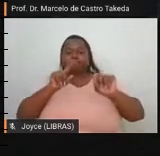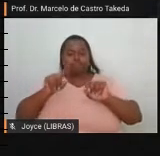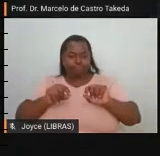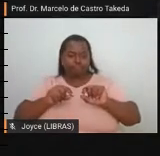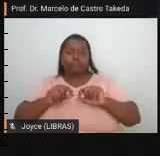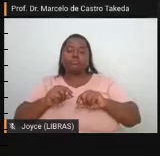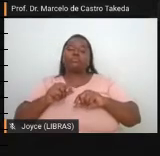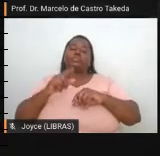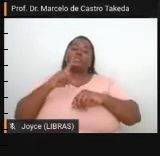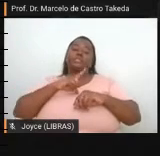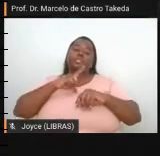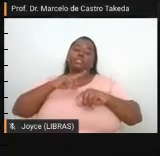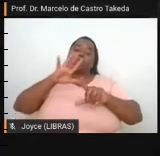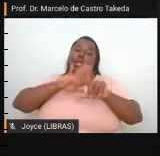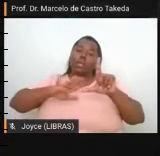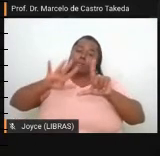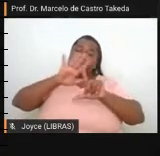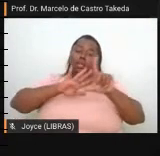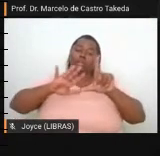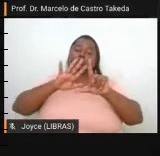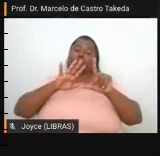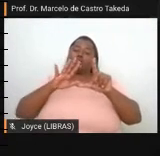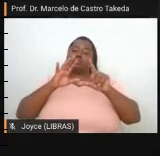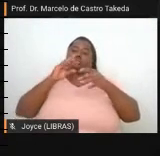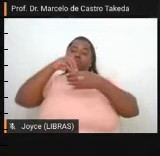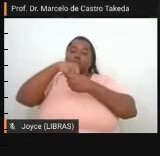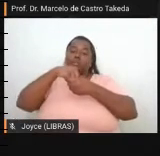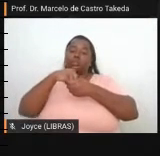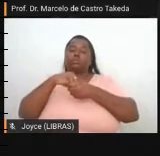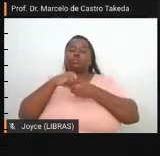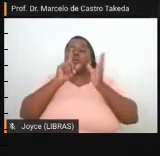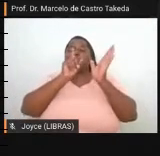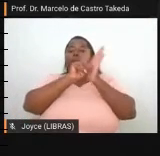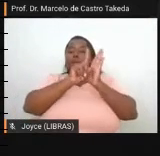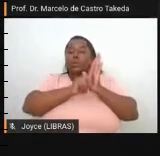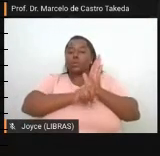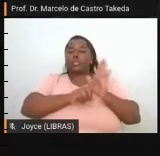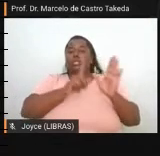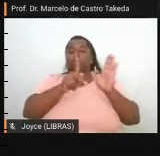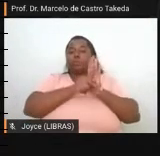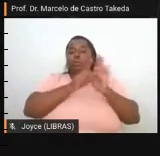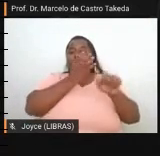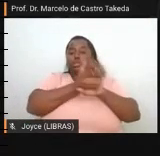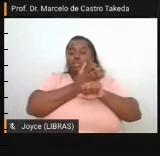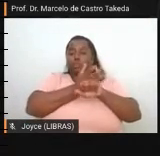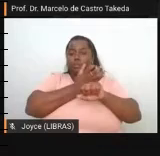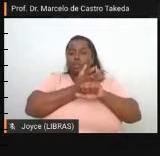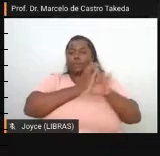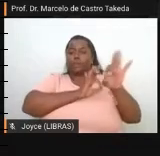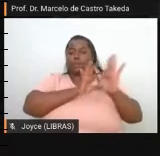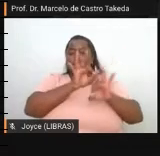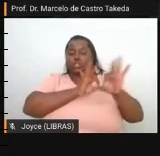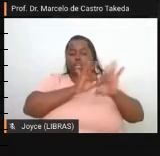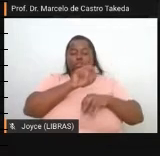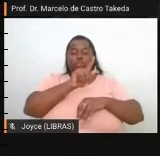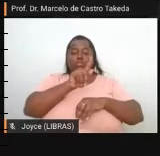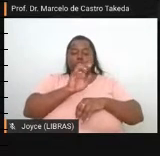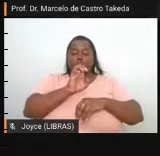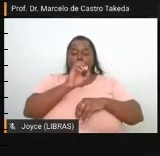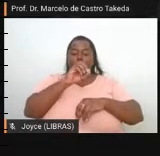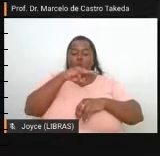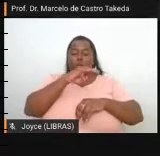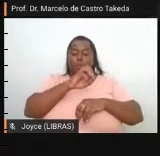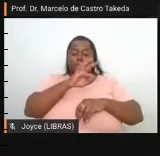conjunto de questões da disciplina de projeto geométrico para ilustrar isso para vocês. Então, eu tenho